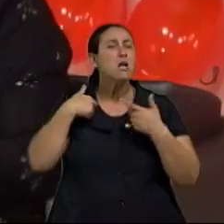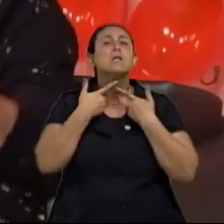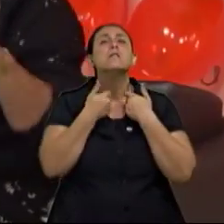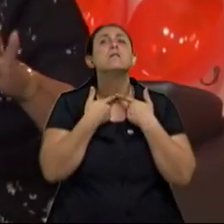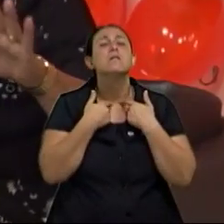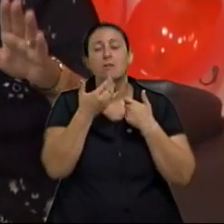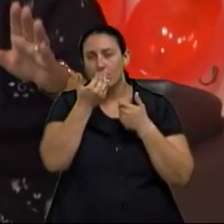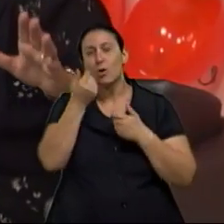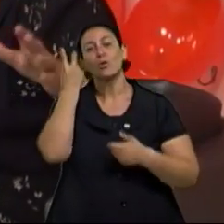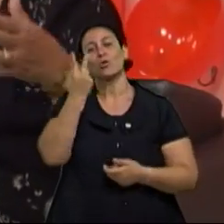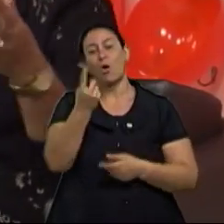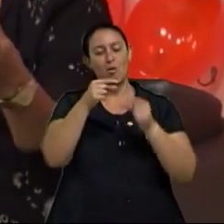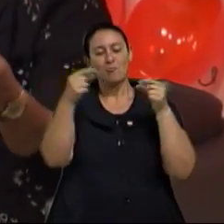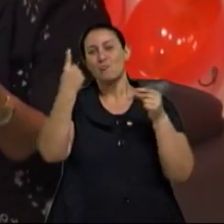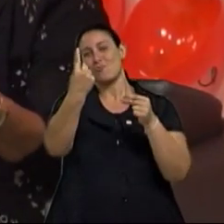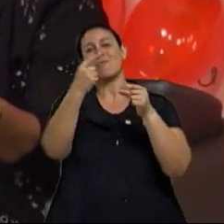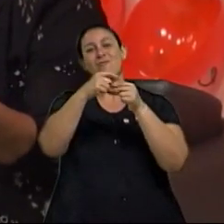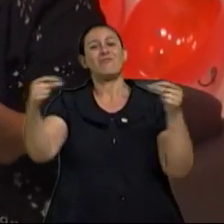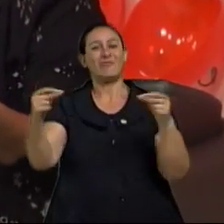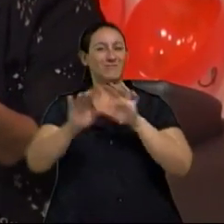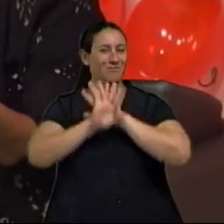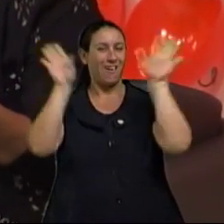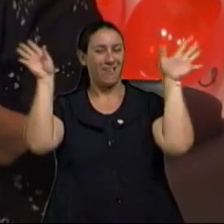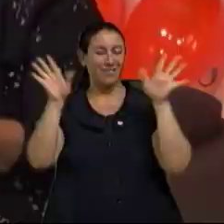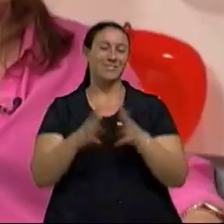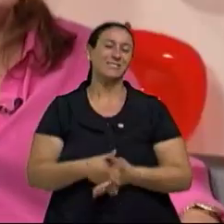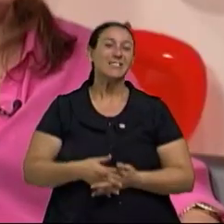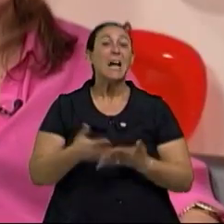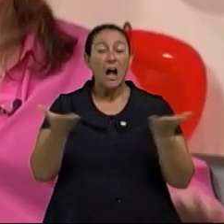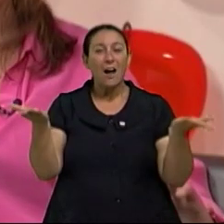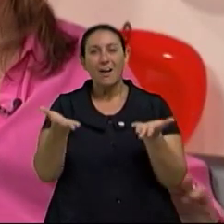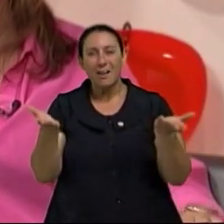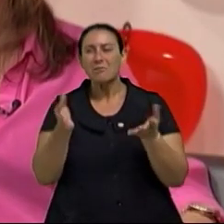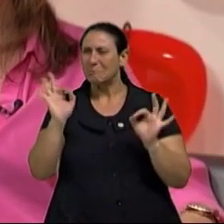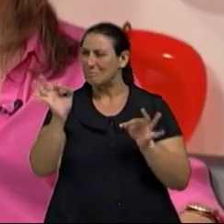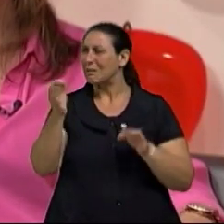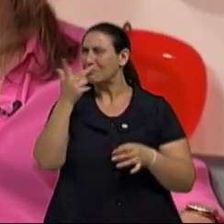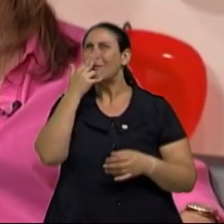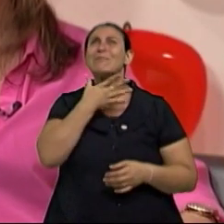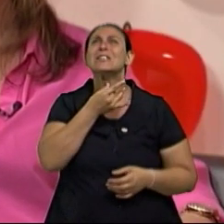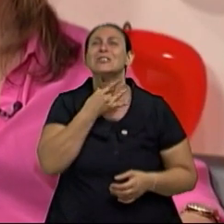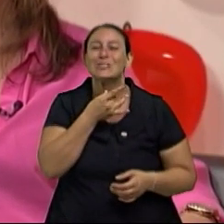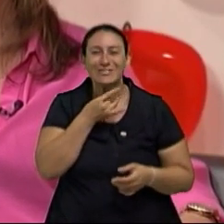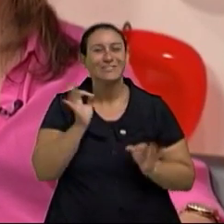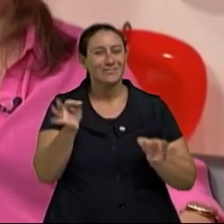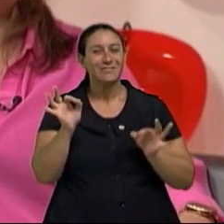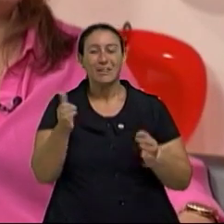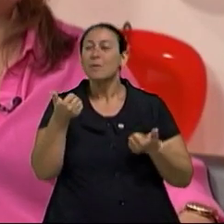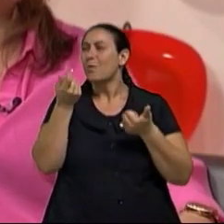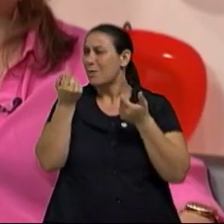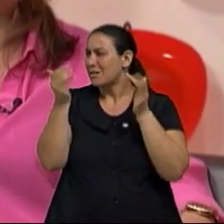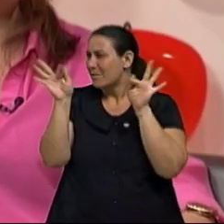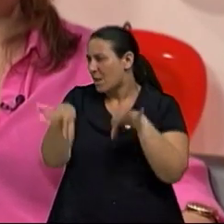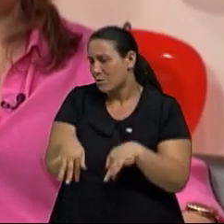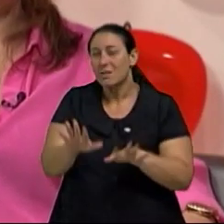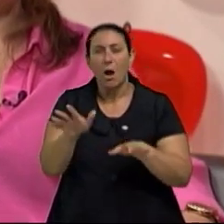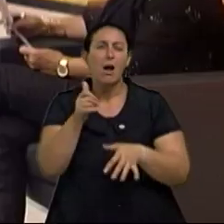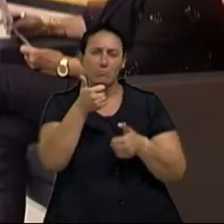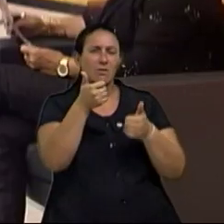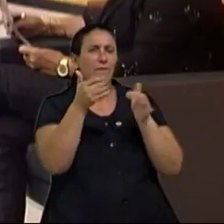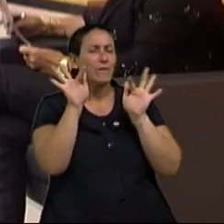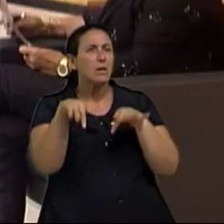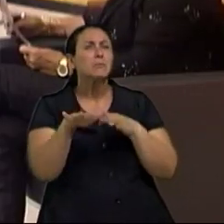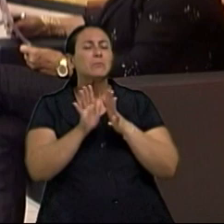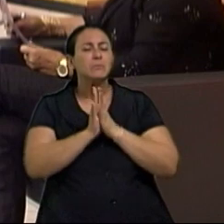é permitido e sem culpa. Isso aqui é ótimo, né? Ah, vou Fala, citar Corina. Um outro produto. Estamos no finalzinho. Estamos no finalzinho. Estamos no finalzinho, pode